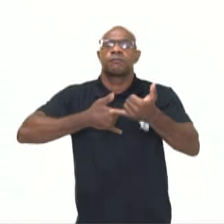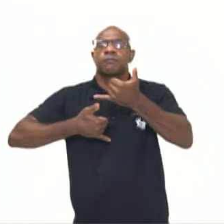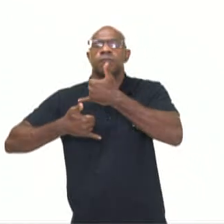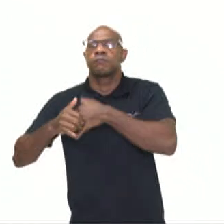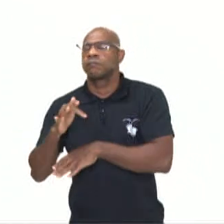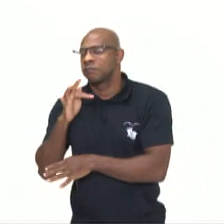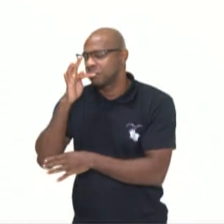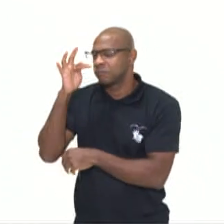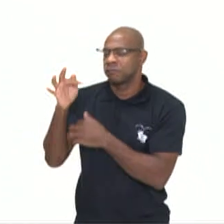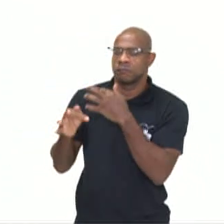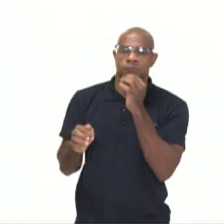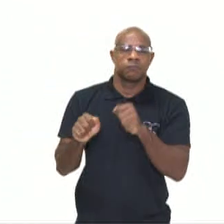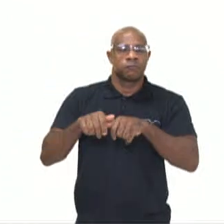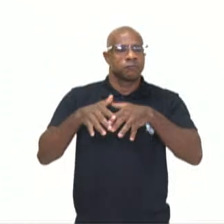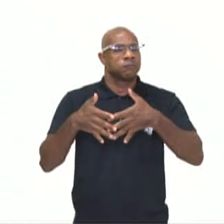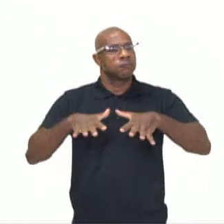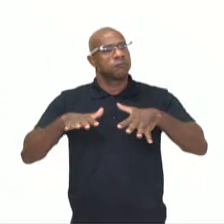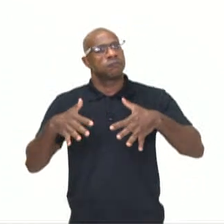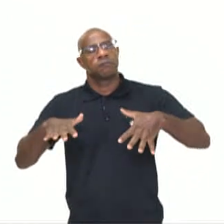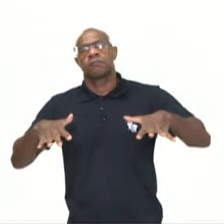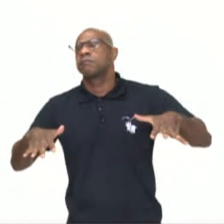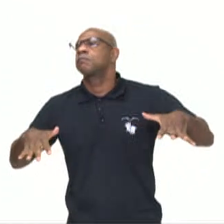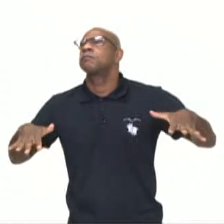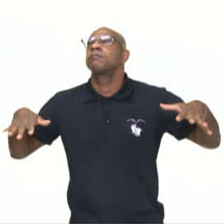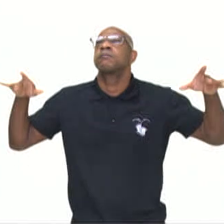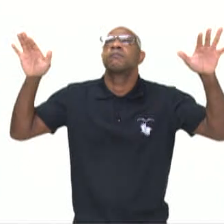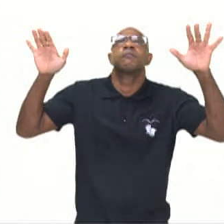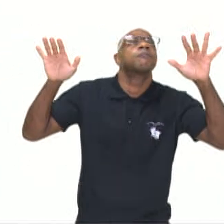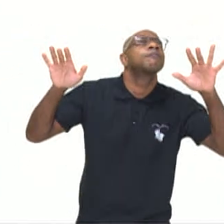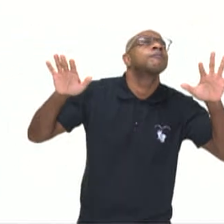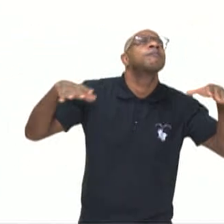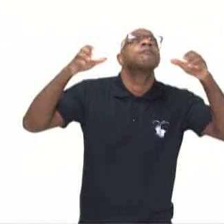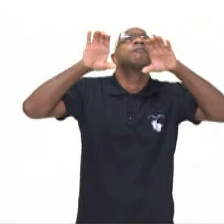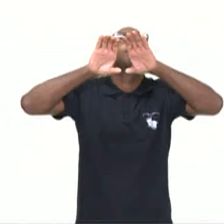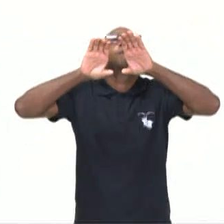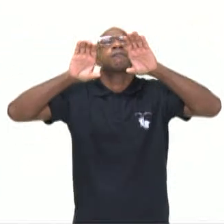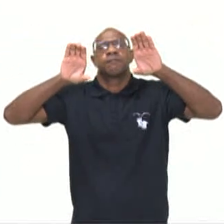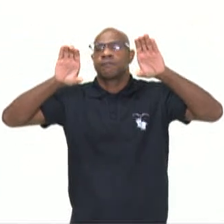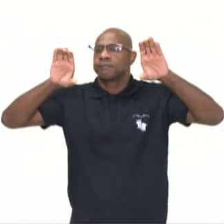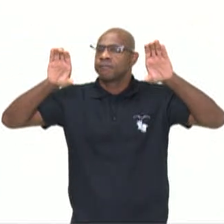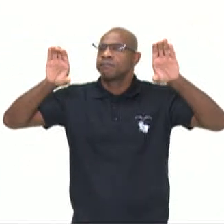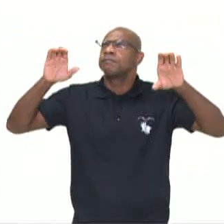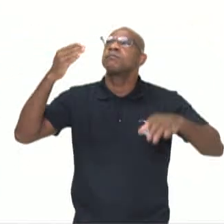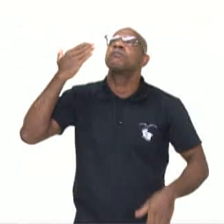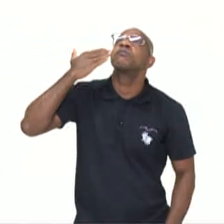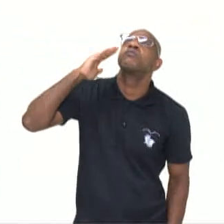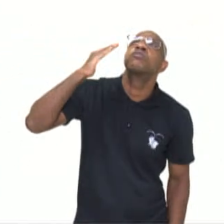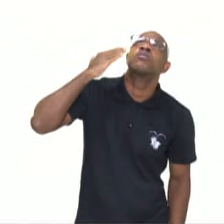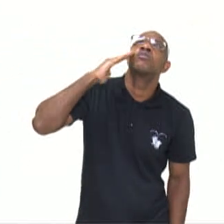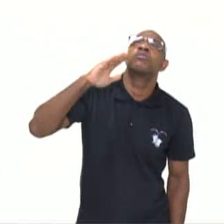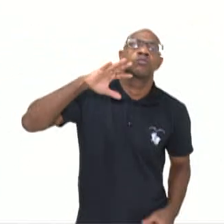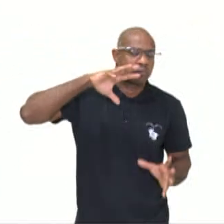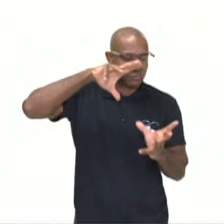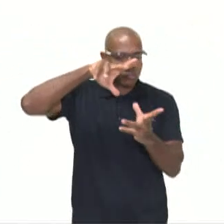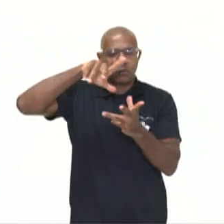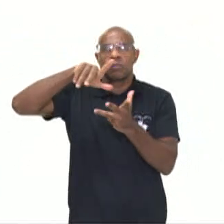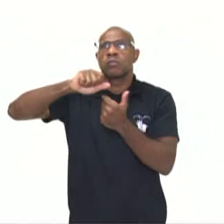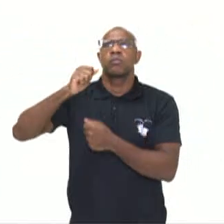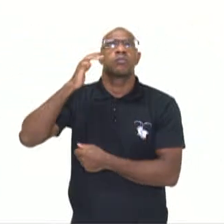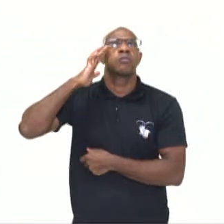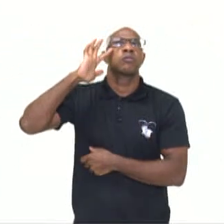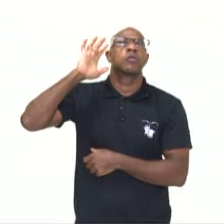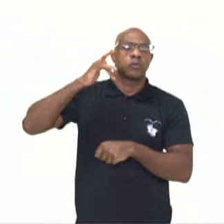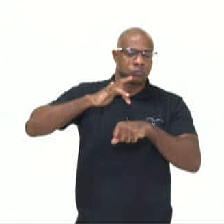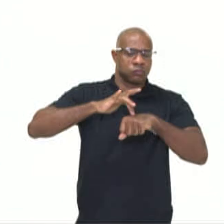flor. O mar é lago sereno. O céu, um manto azulado. O mundo, um sonho